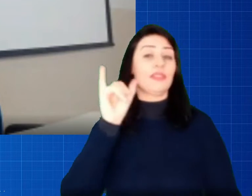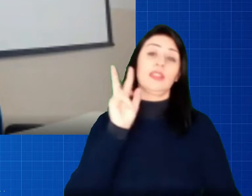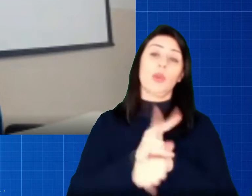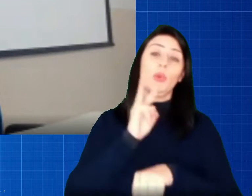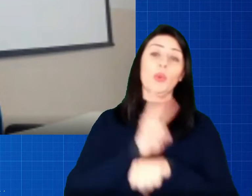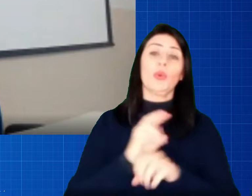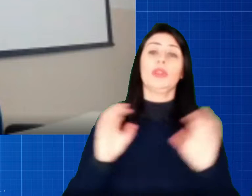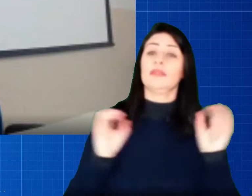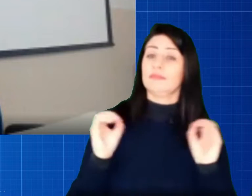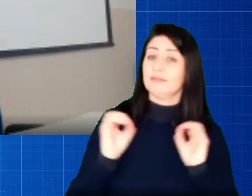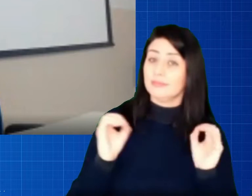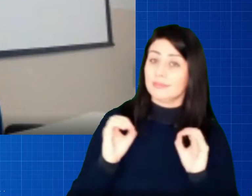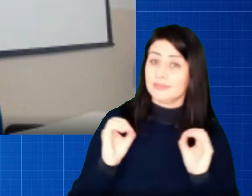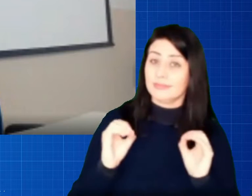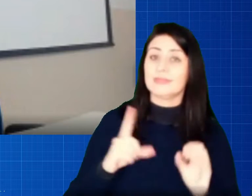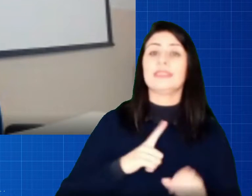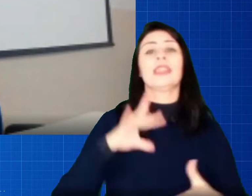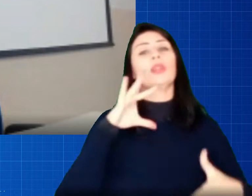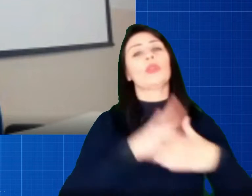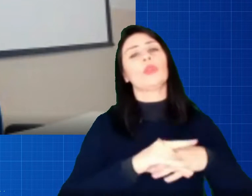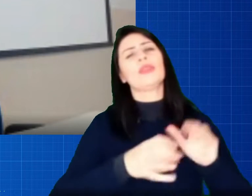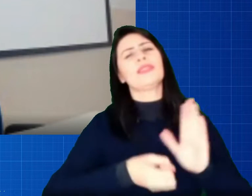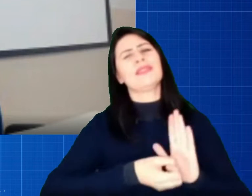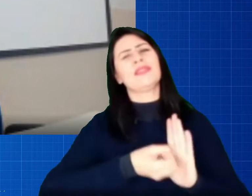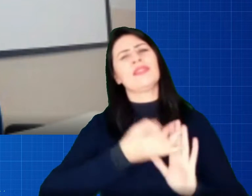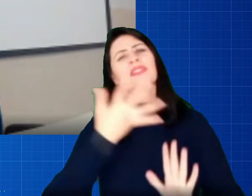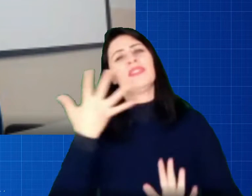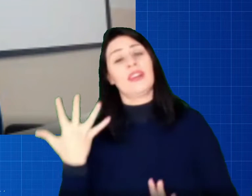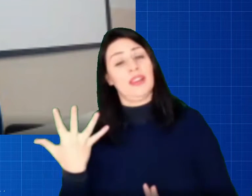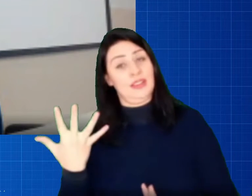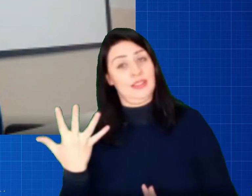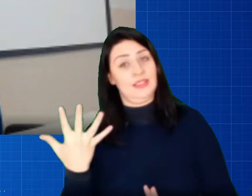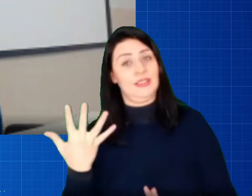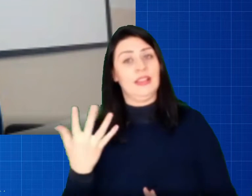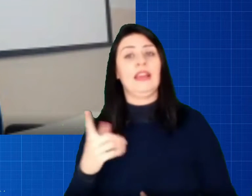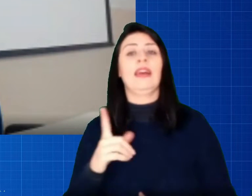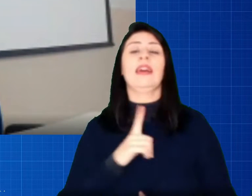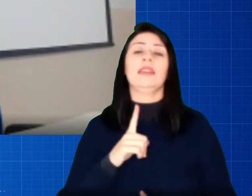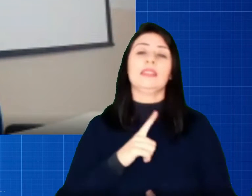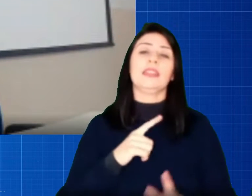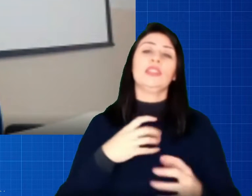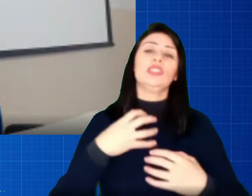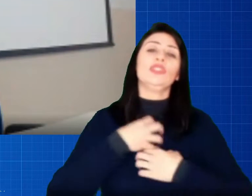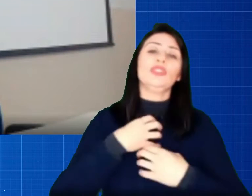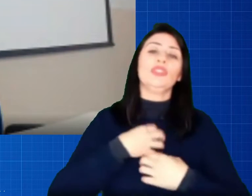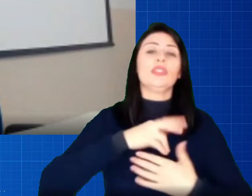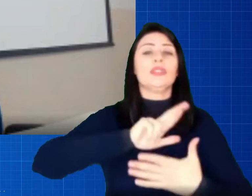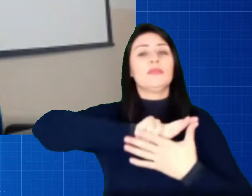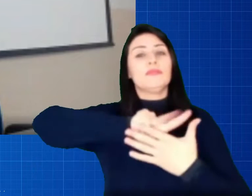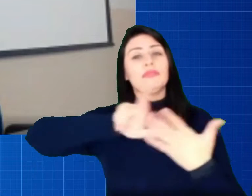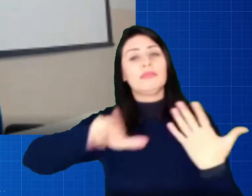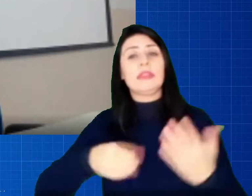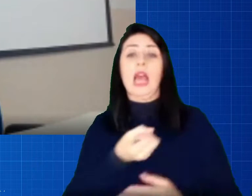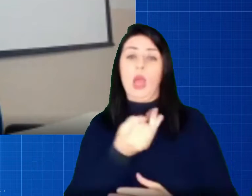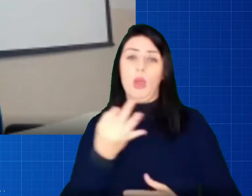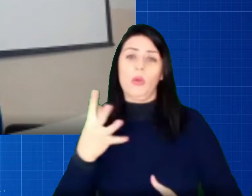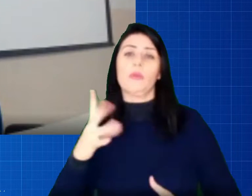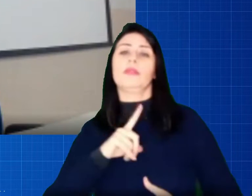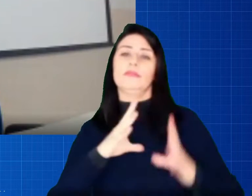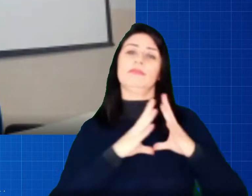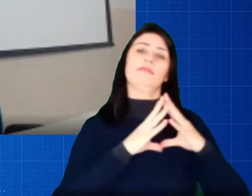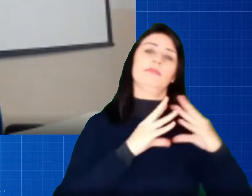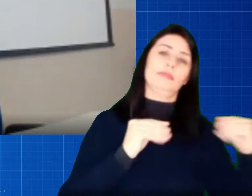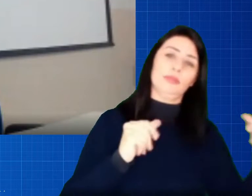prevenirmos, né? Então, assim, tem várias doenças, tem N maneiras, umas têm